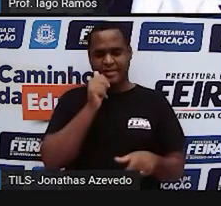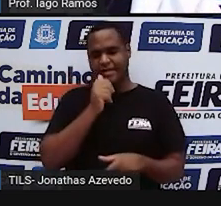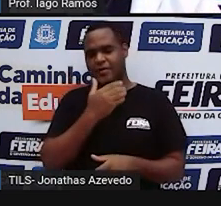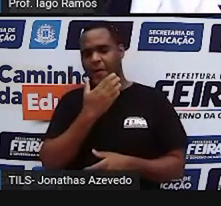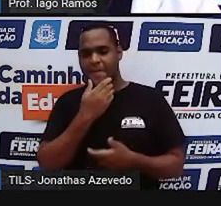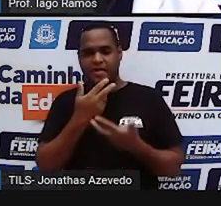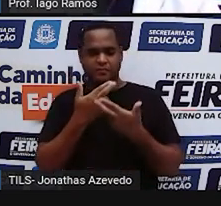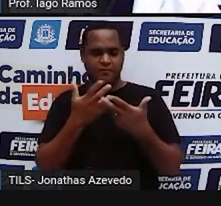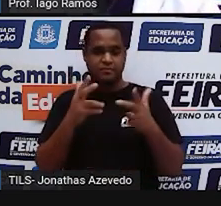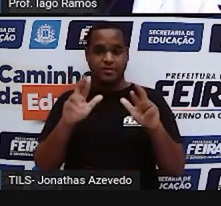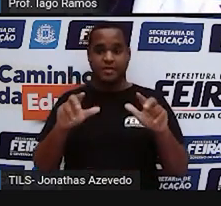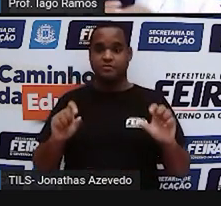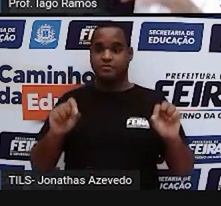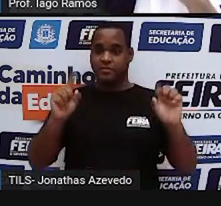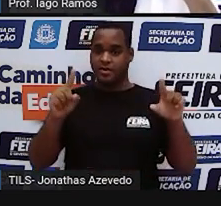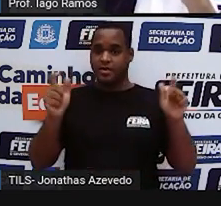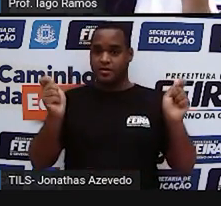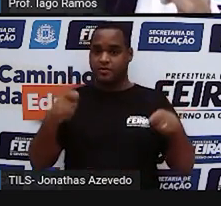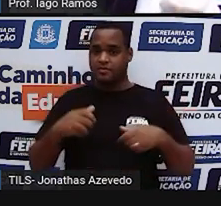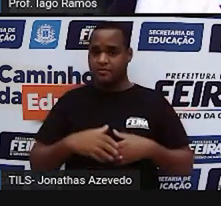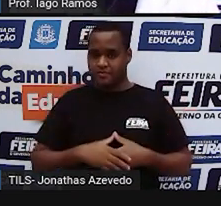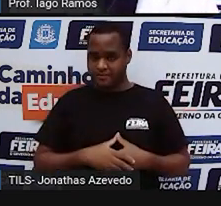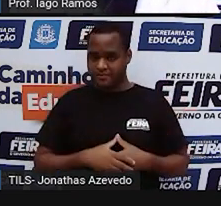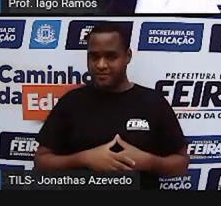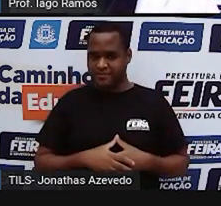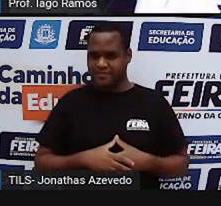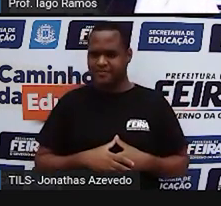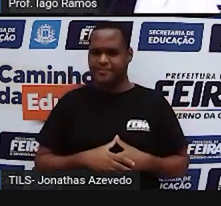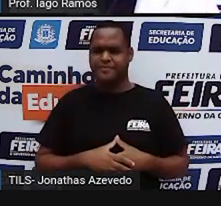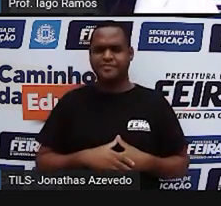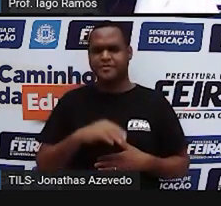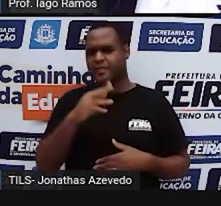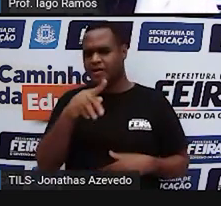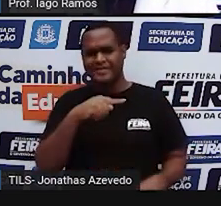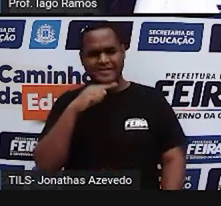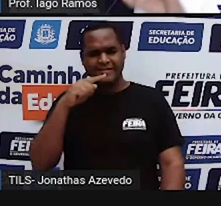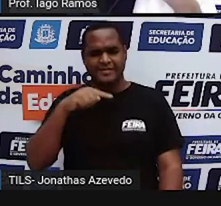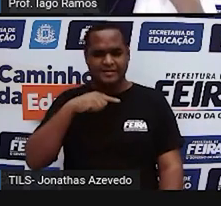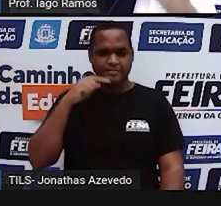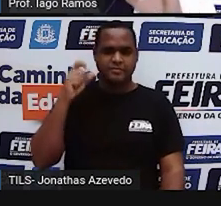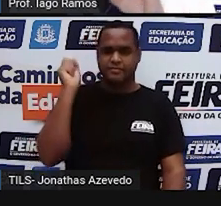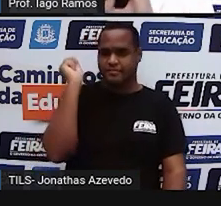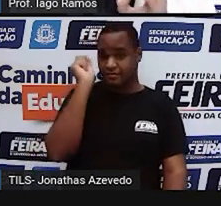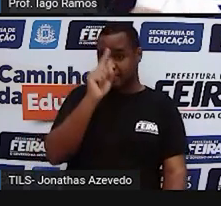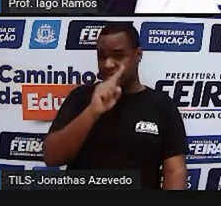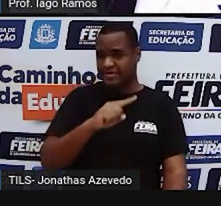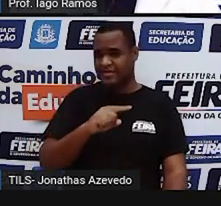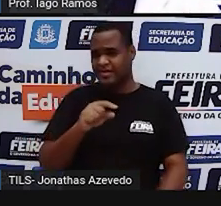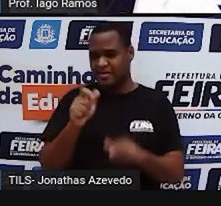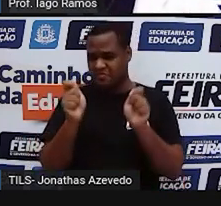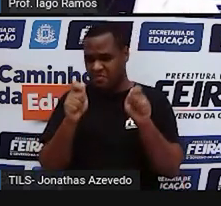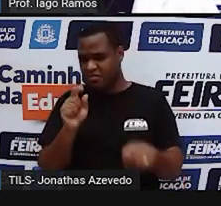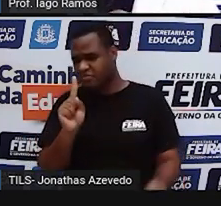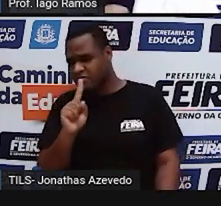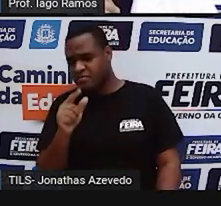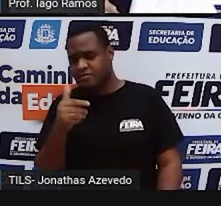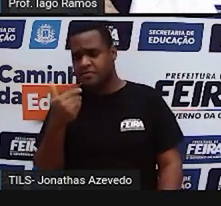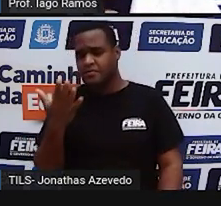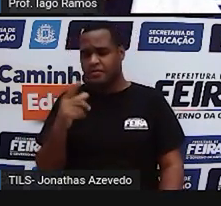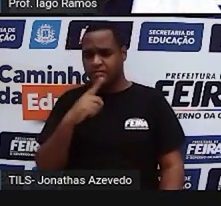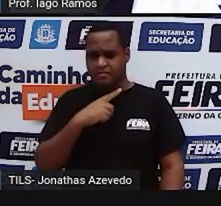que está me ouvindo aí do outro lado se você tá com essa dúvida né de que é possível ou não